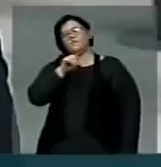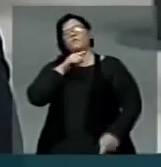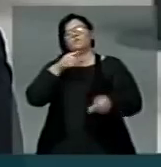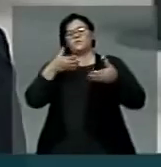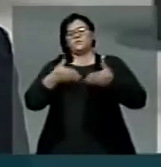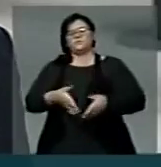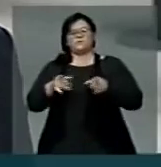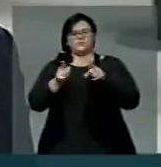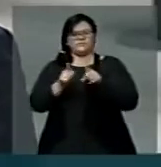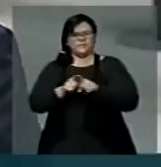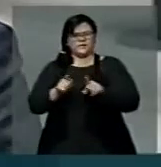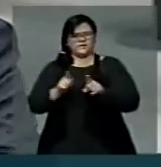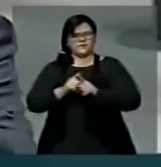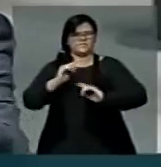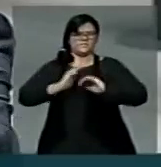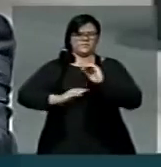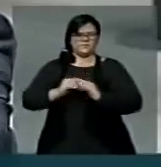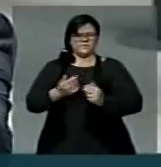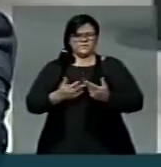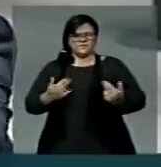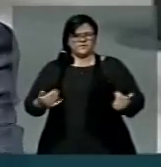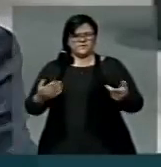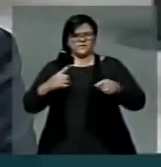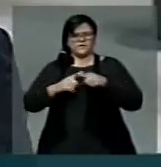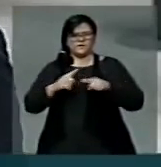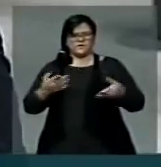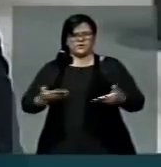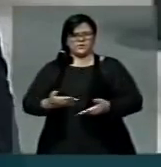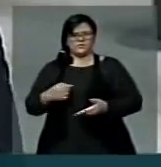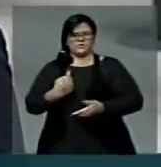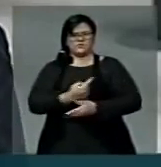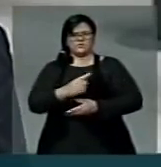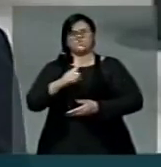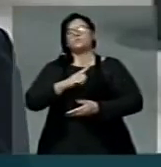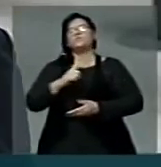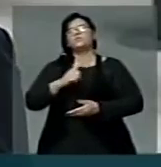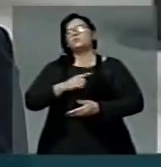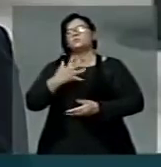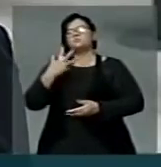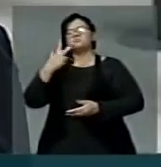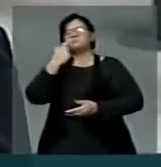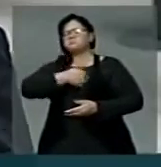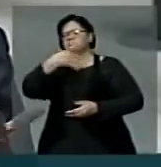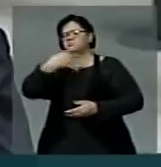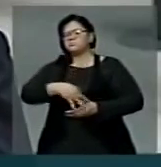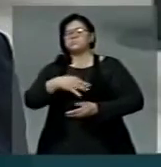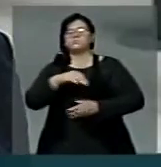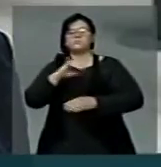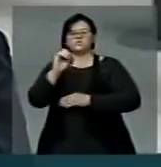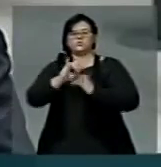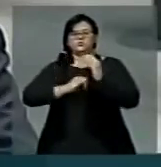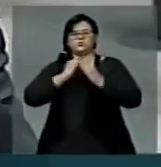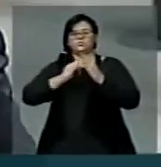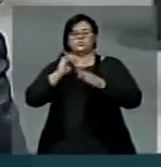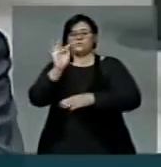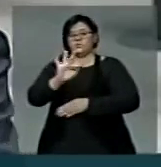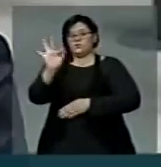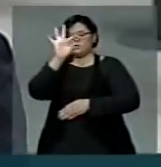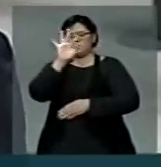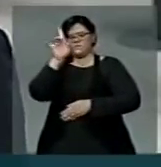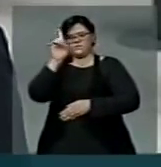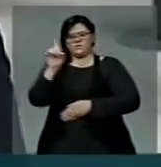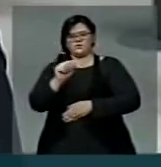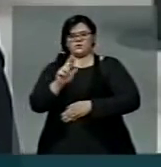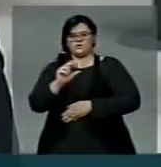participou ativamente disso, que hoje também nós temos um excelente Instituto Federal em Araçuaí, um